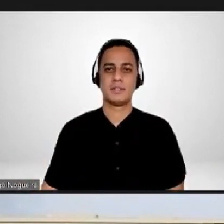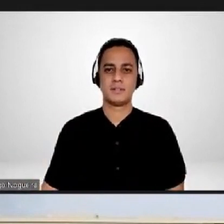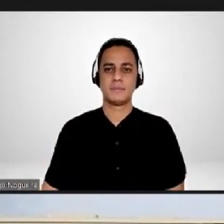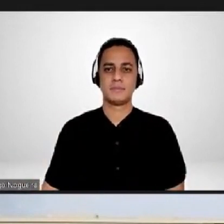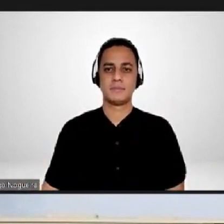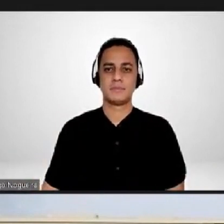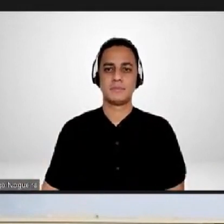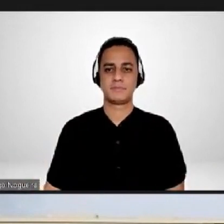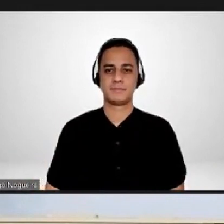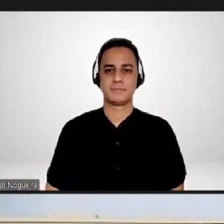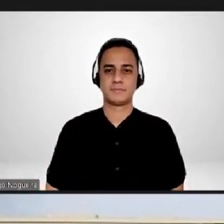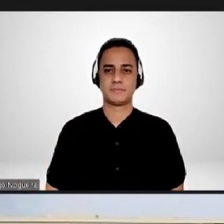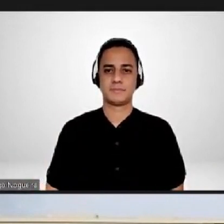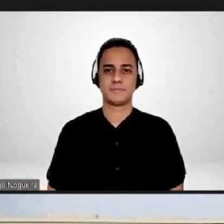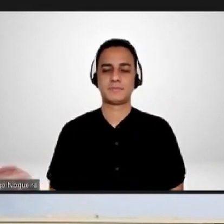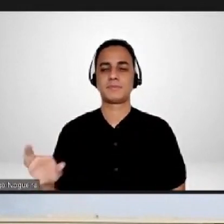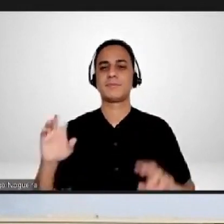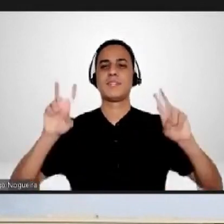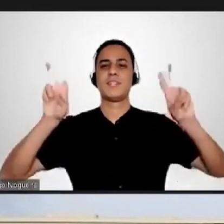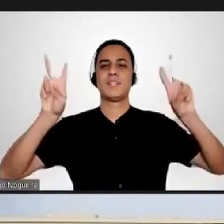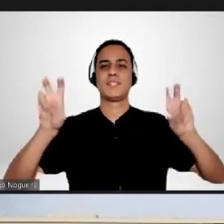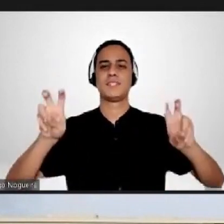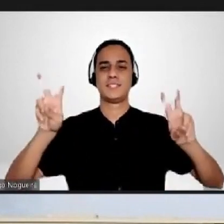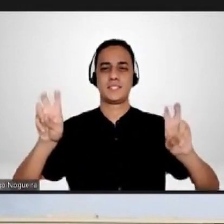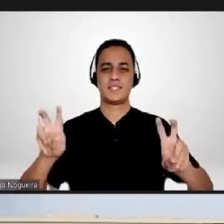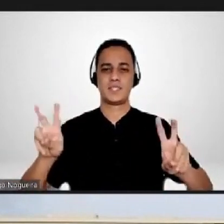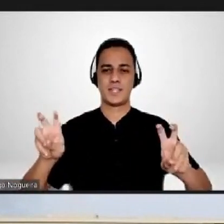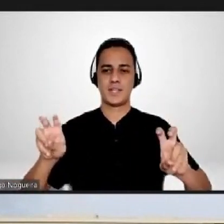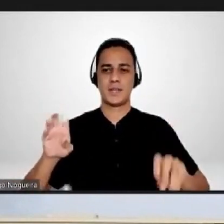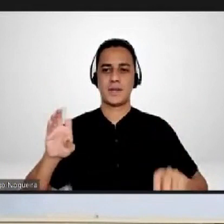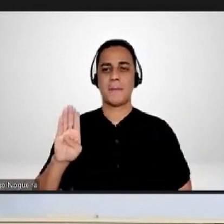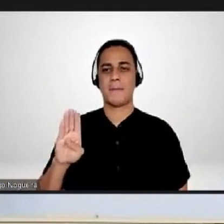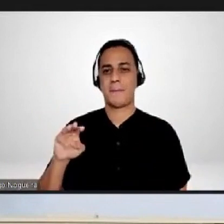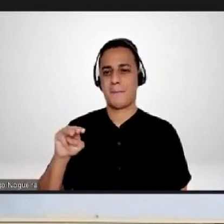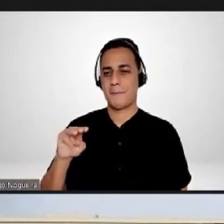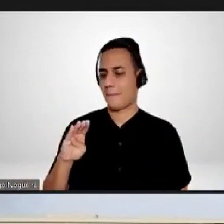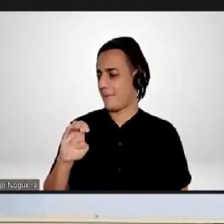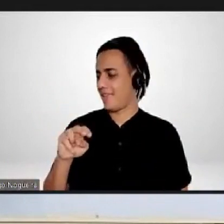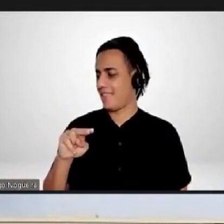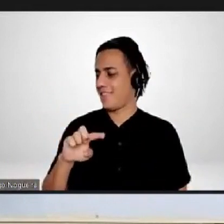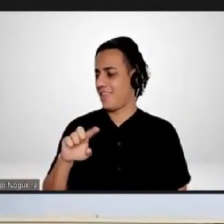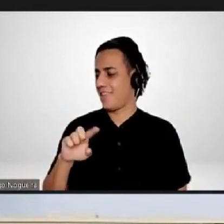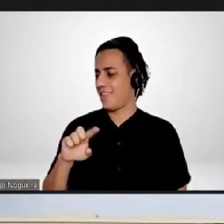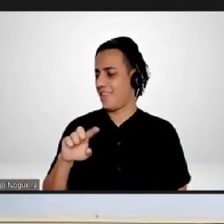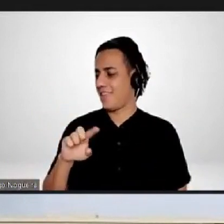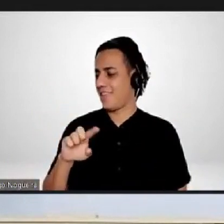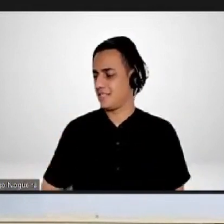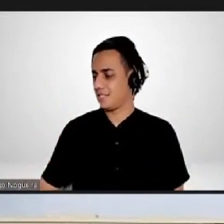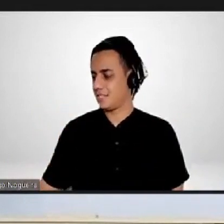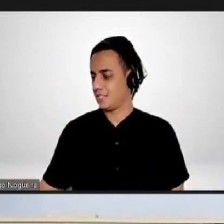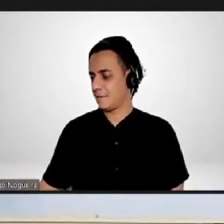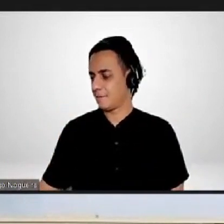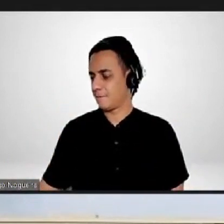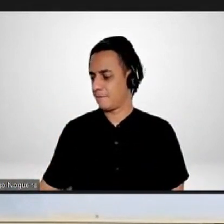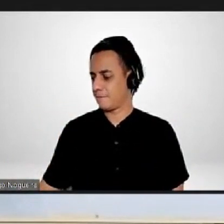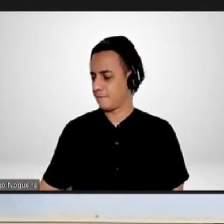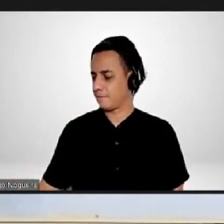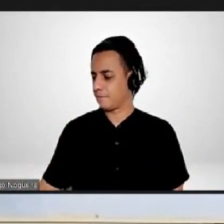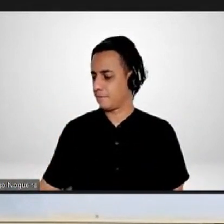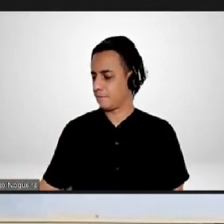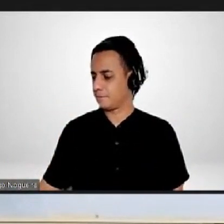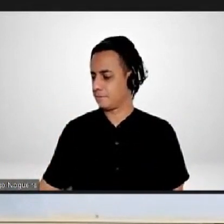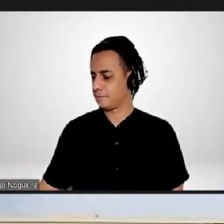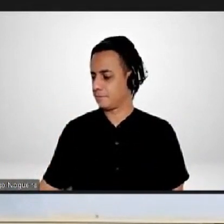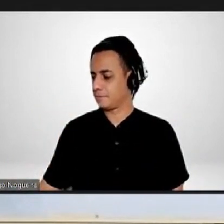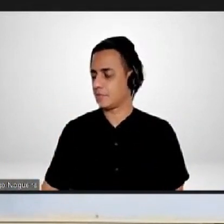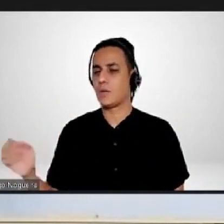Bom, a do Menezes, né? Eu acho que ou o Chuí responde, o Leandro responde, né? Porque o Leandro